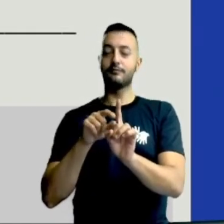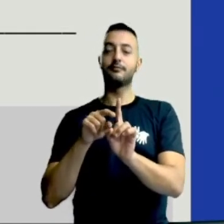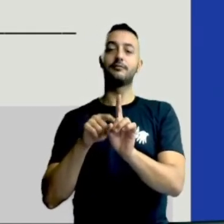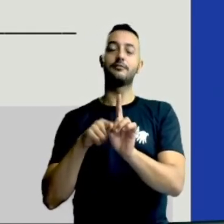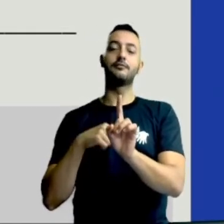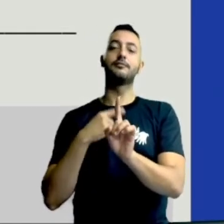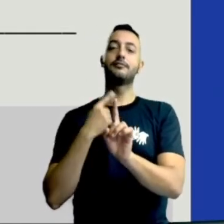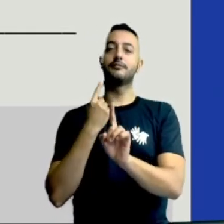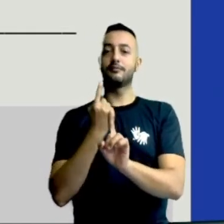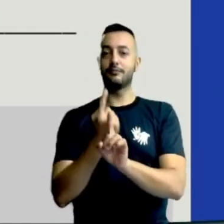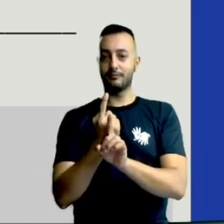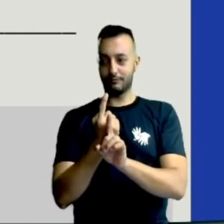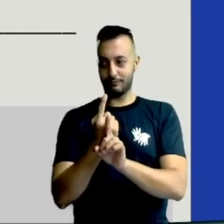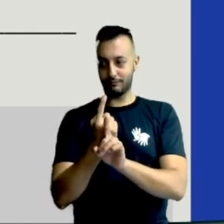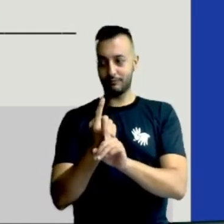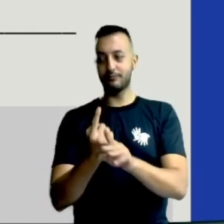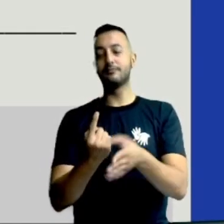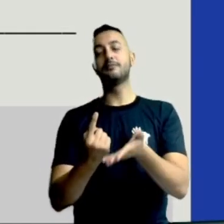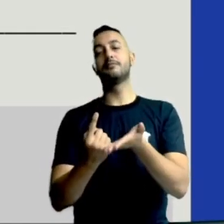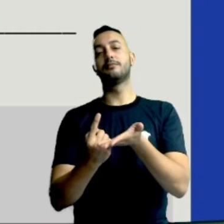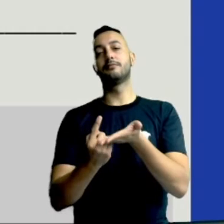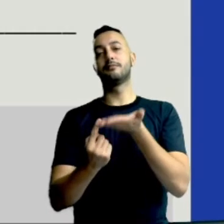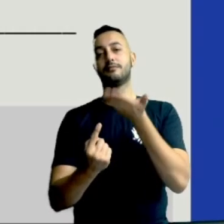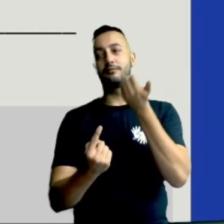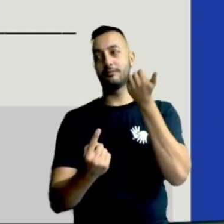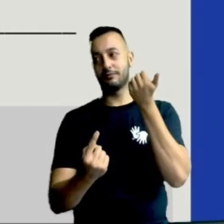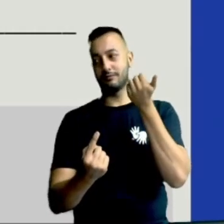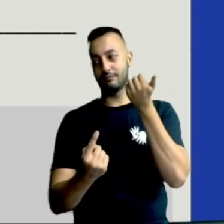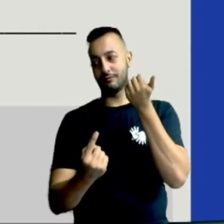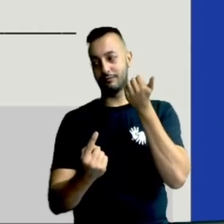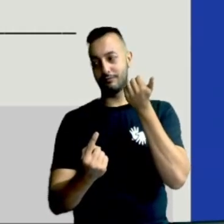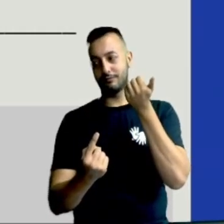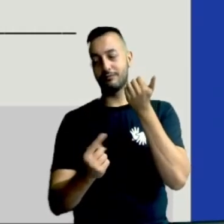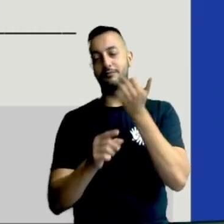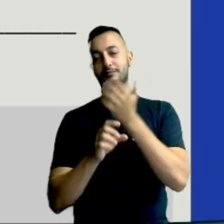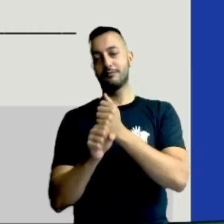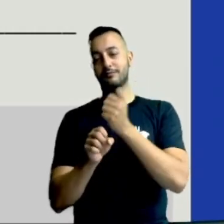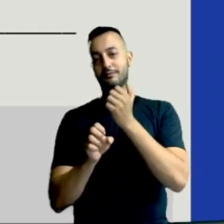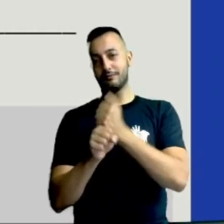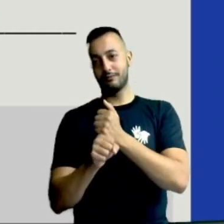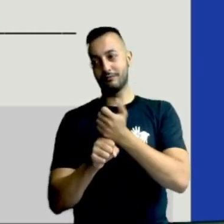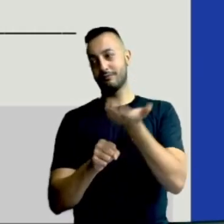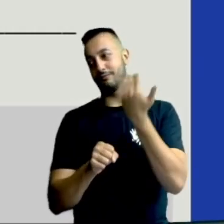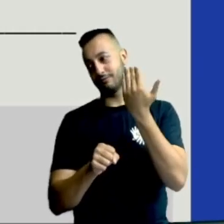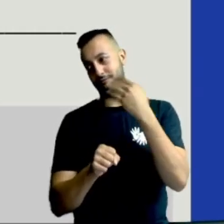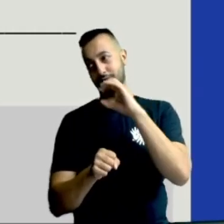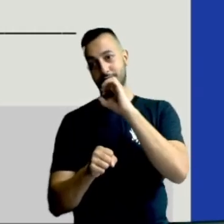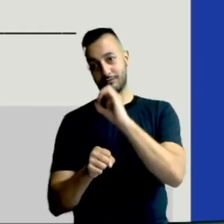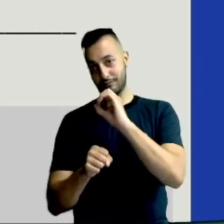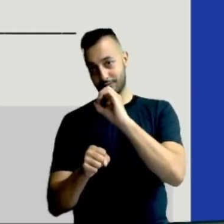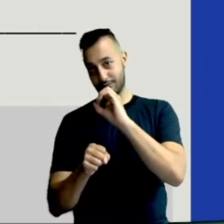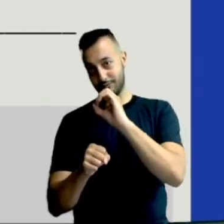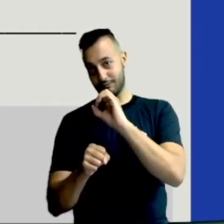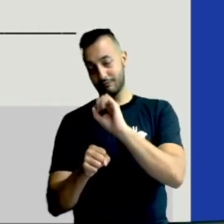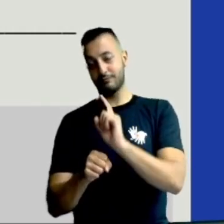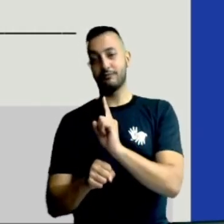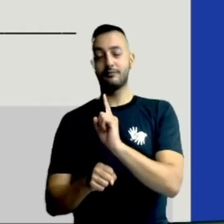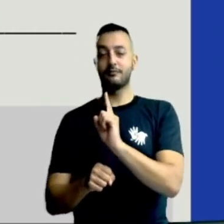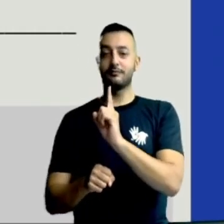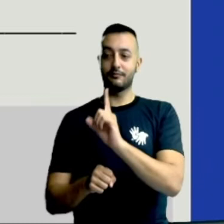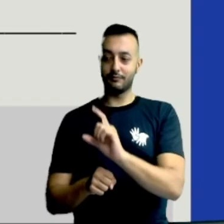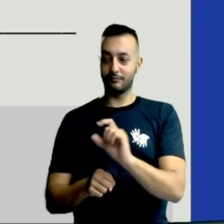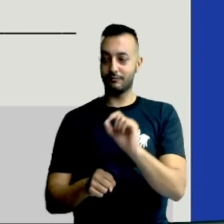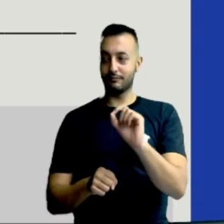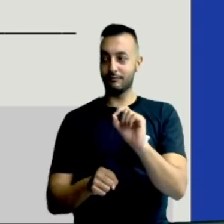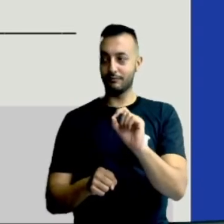vou retirar, certo? Da quantidade que antes era 0 e agora passou a ser